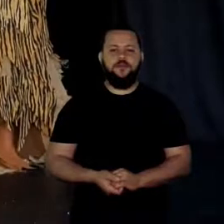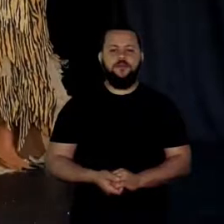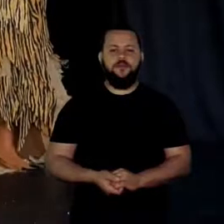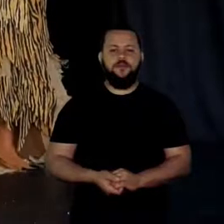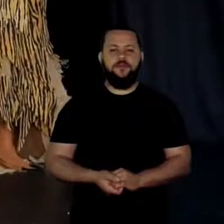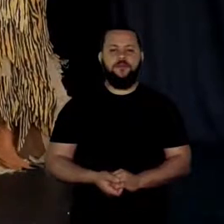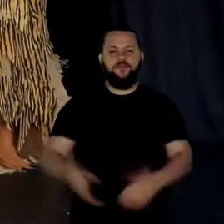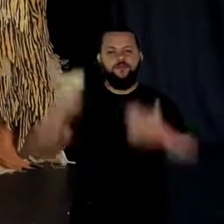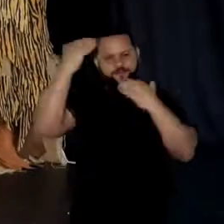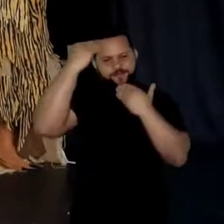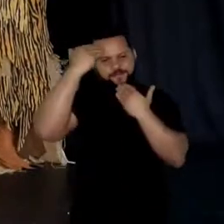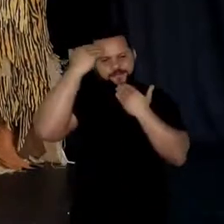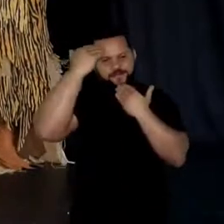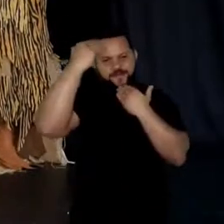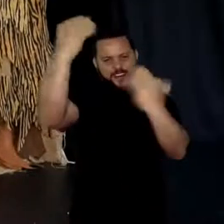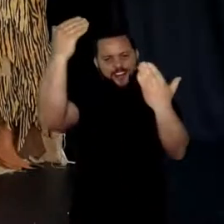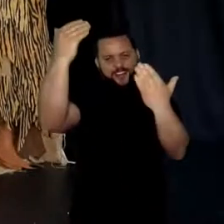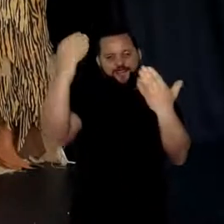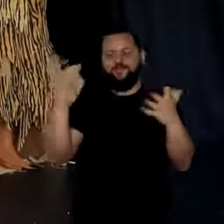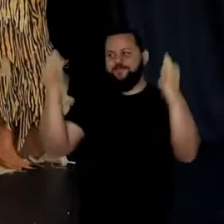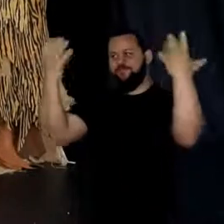Muito obrigado.